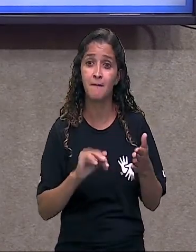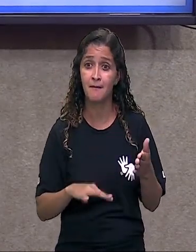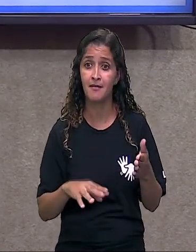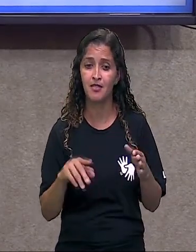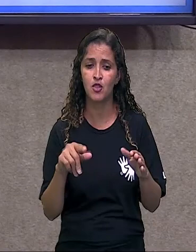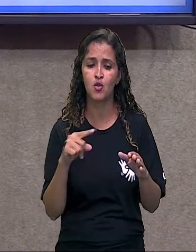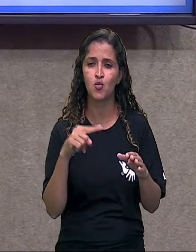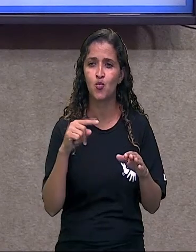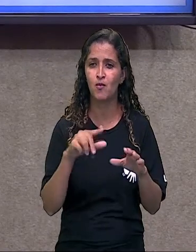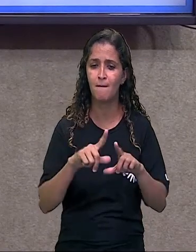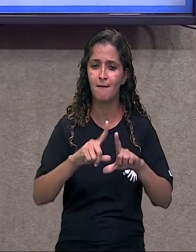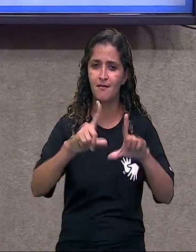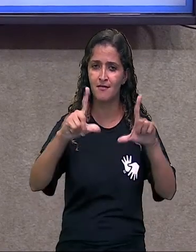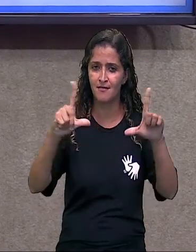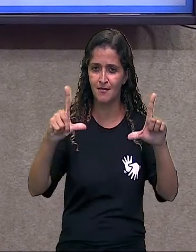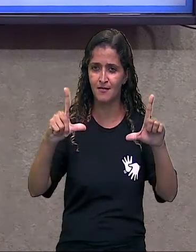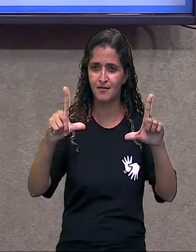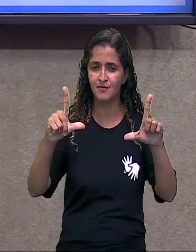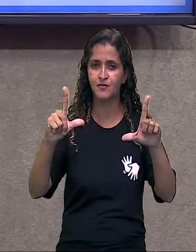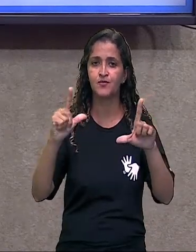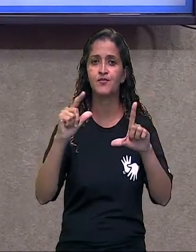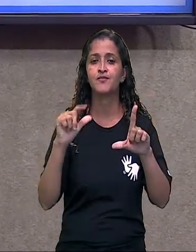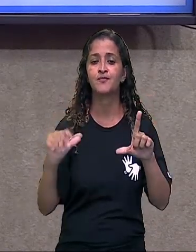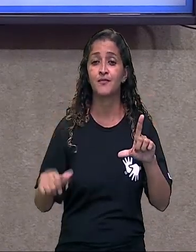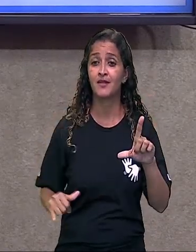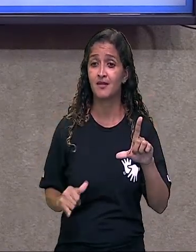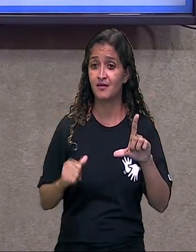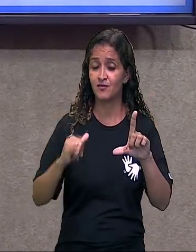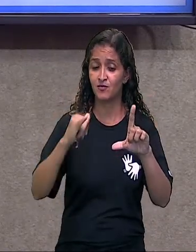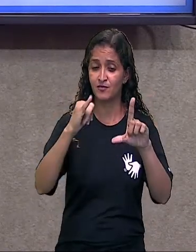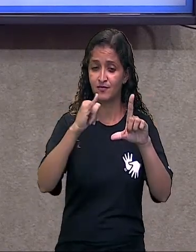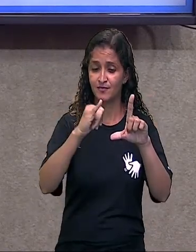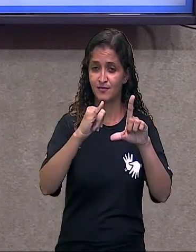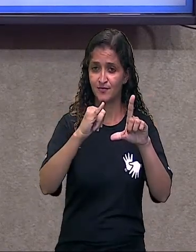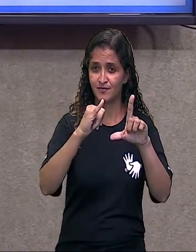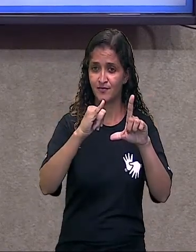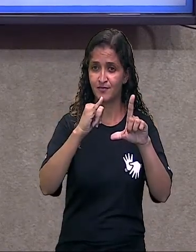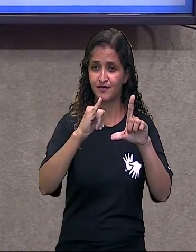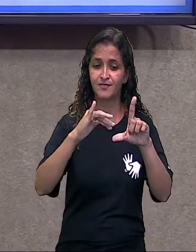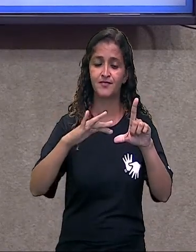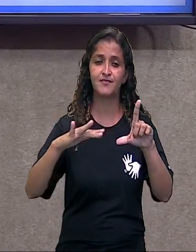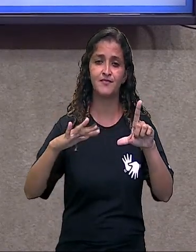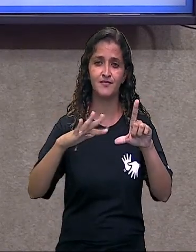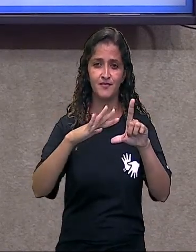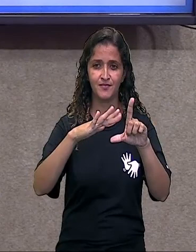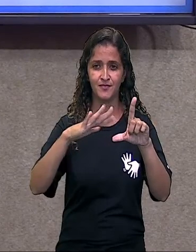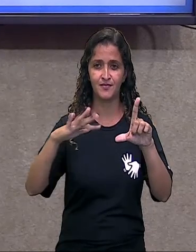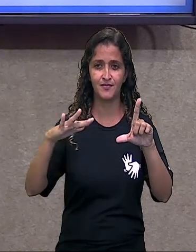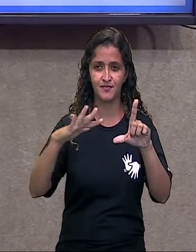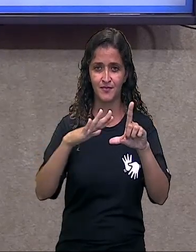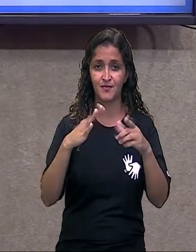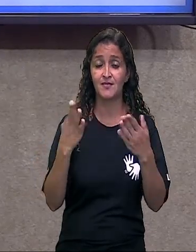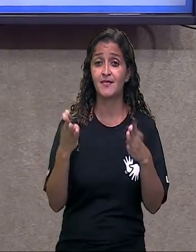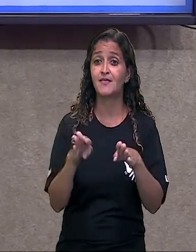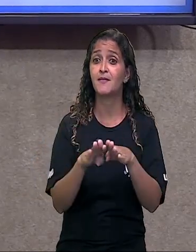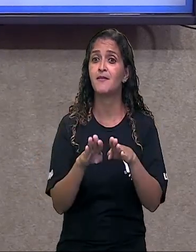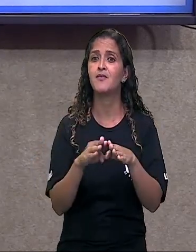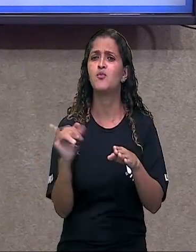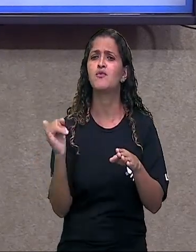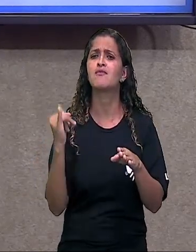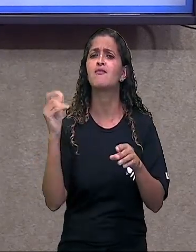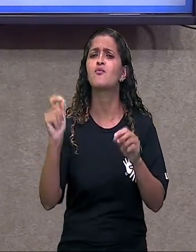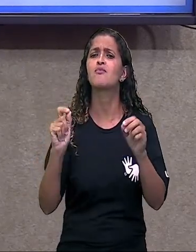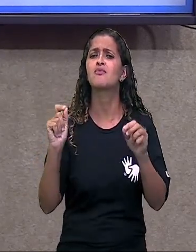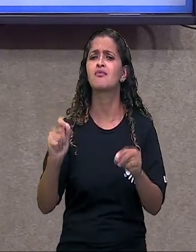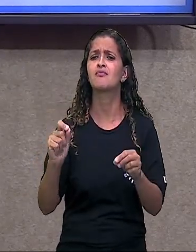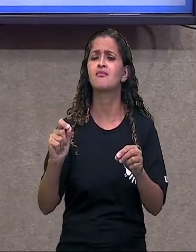na plataforma SMED GV, aponte a câmera do seu celular na imagem que aparece no canto da tela. Se